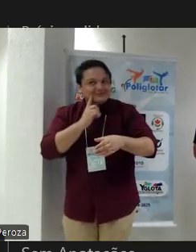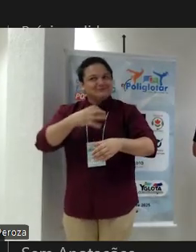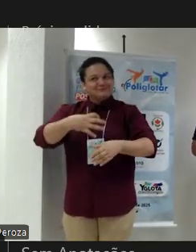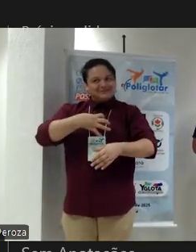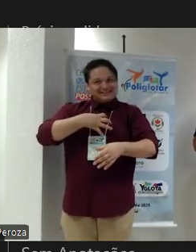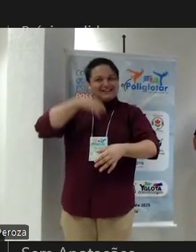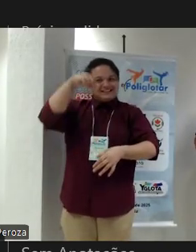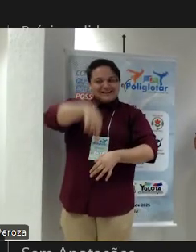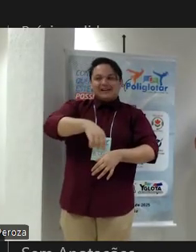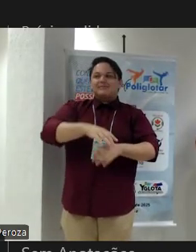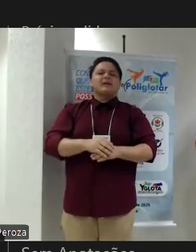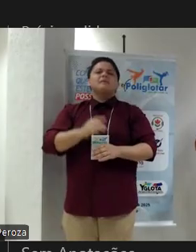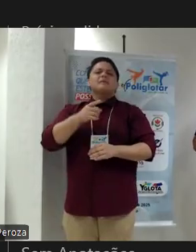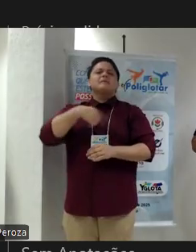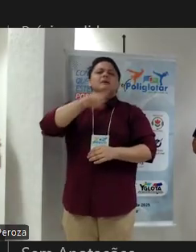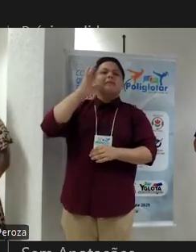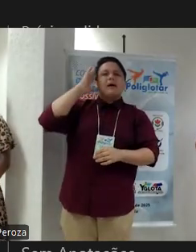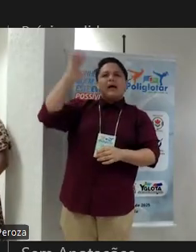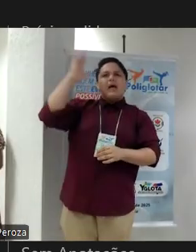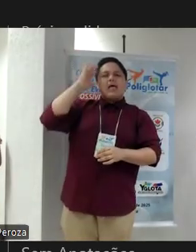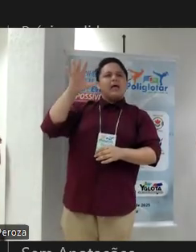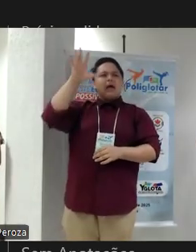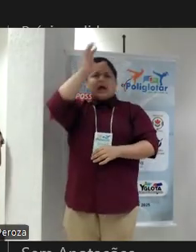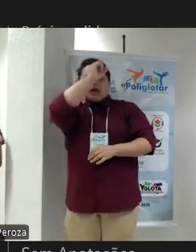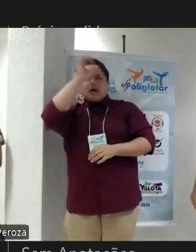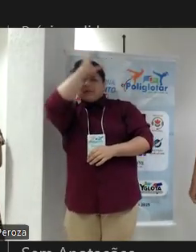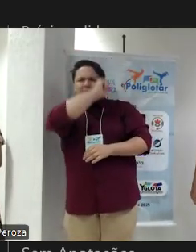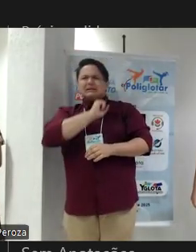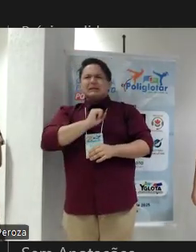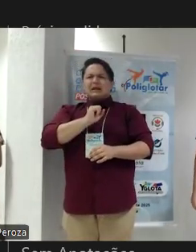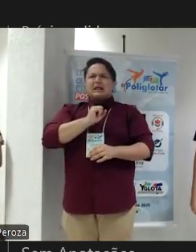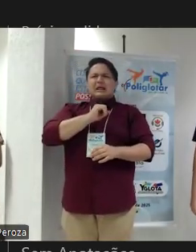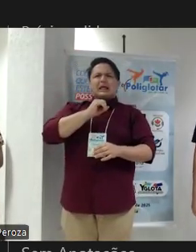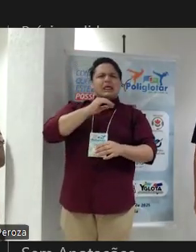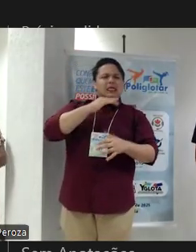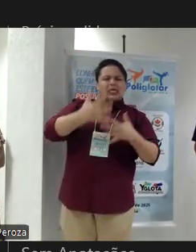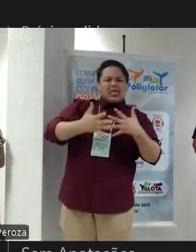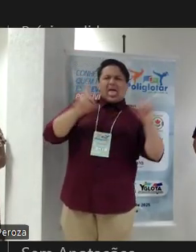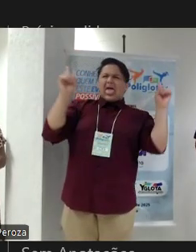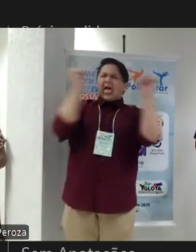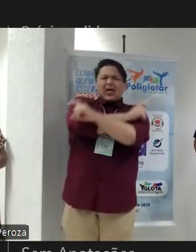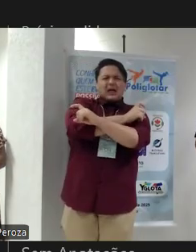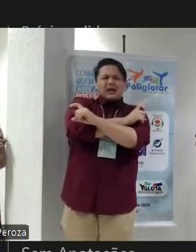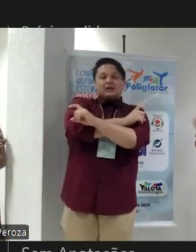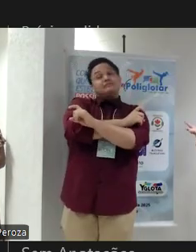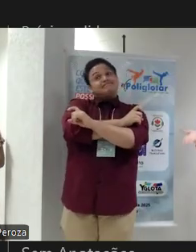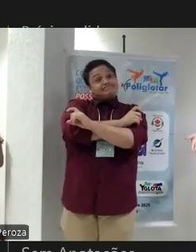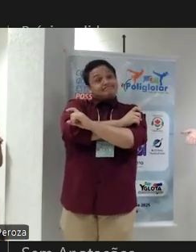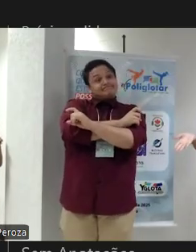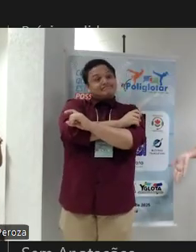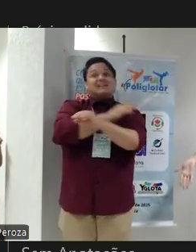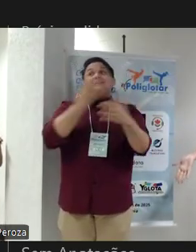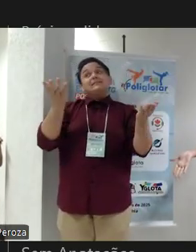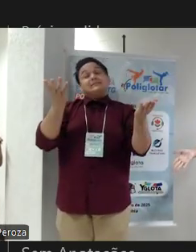Salvador. Aí você pensa, aprender Libras vai ser difícil. Deus, muita coisa. Bom, estou no